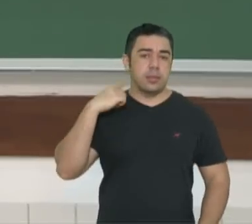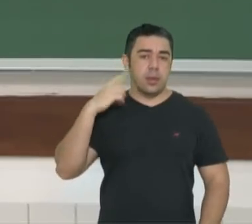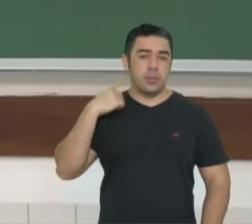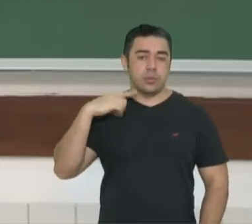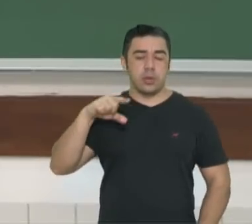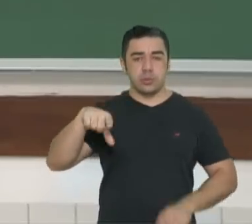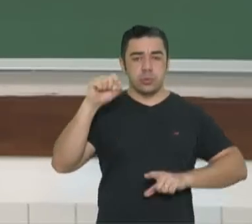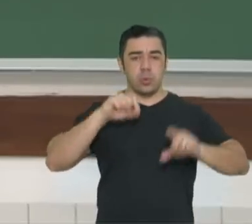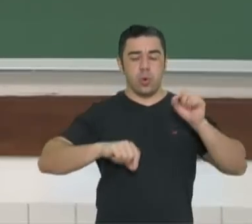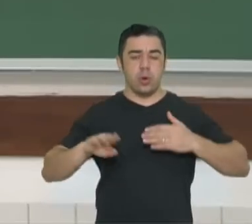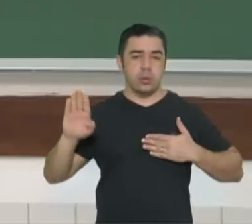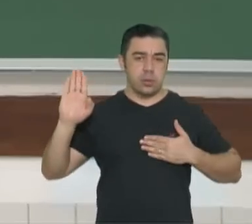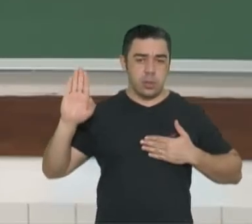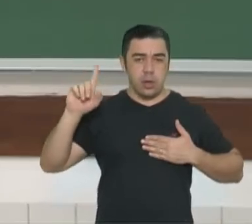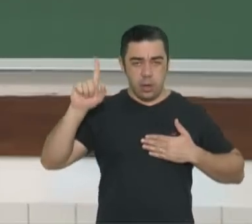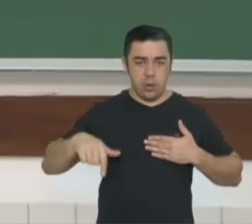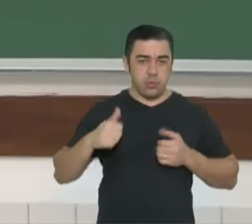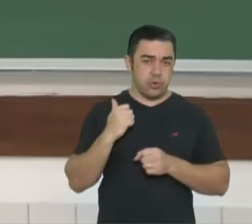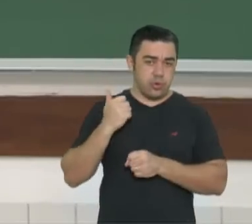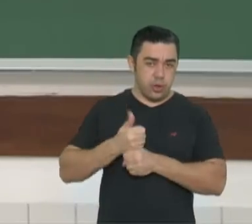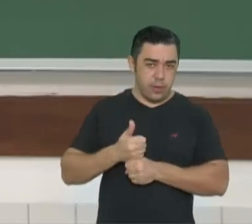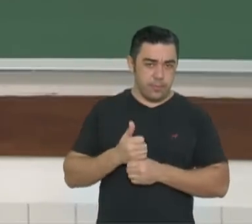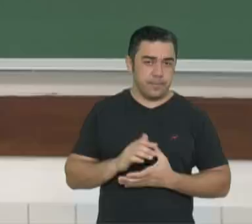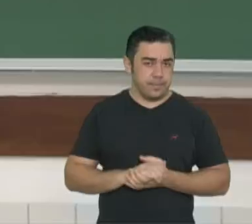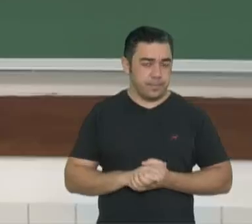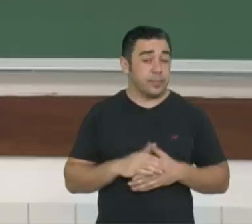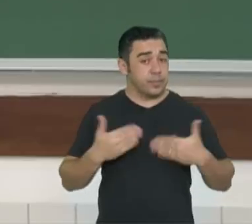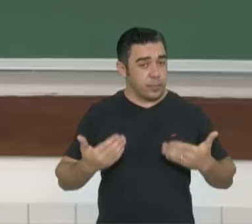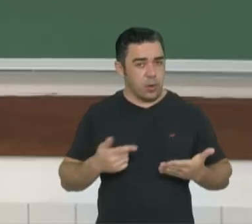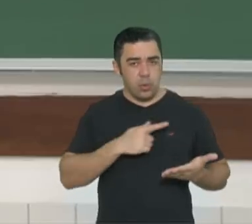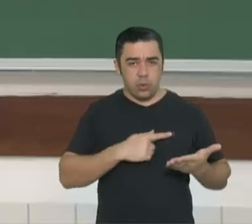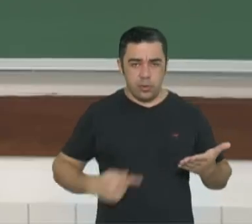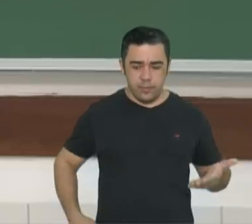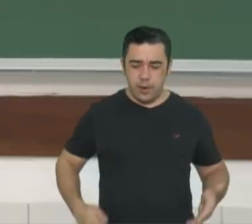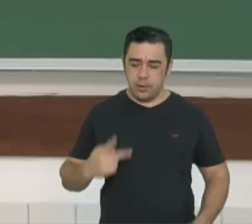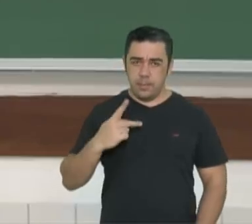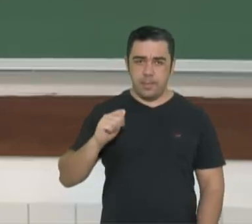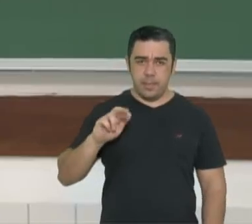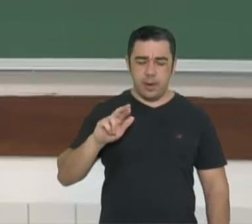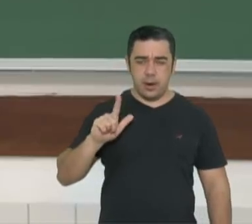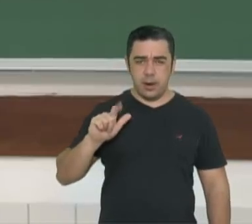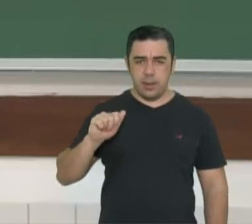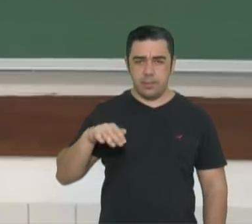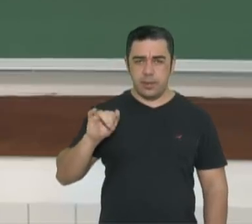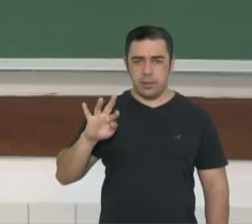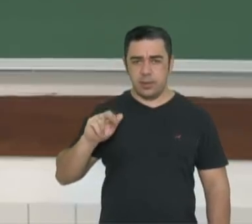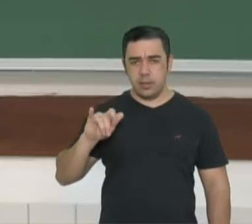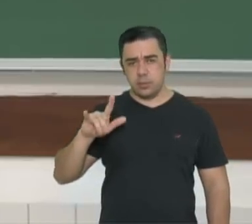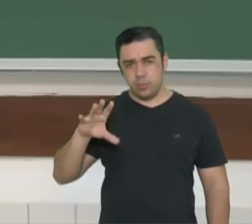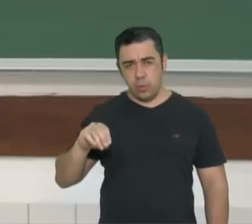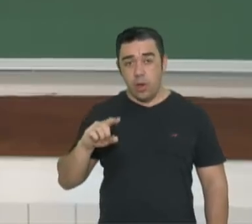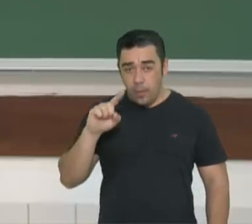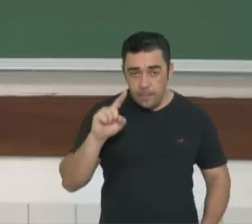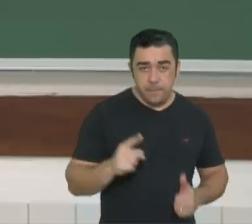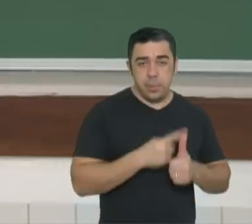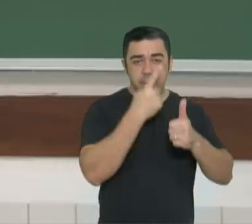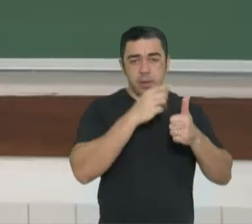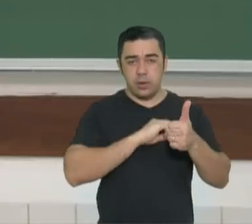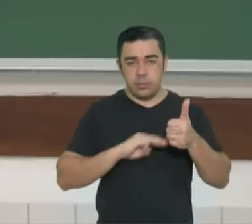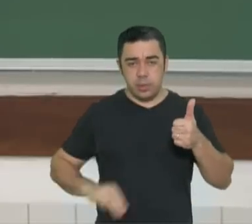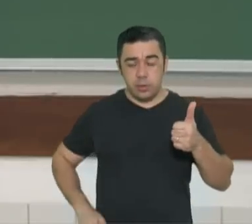ele é o chefe dos ministros do governo. Então quem governa no parlamentarismo? O primeiro-ministro, escolhido aí